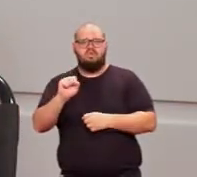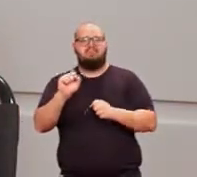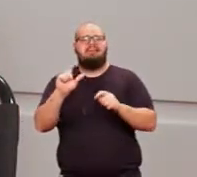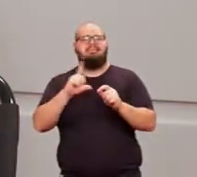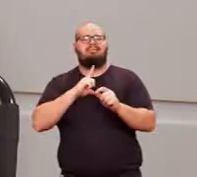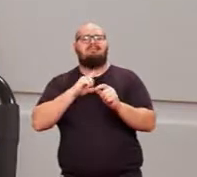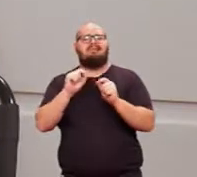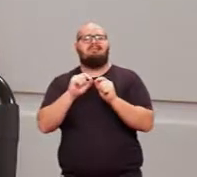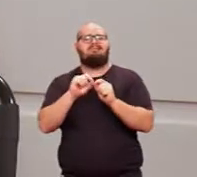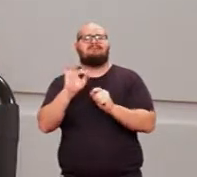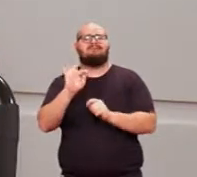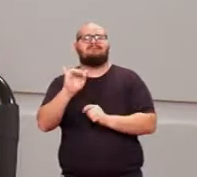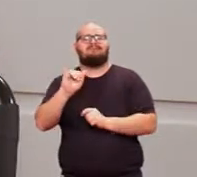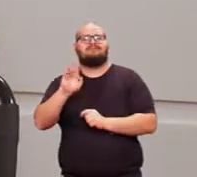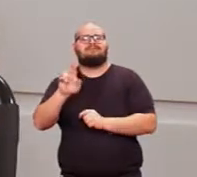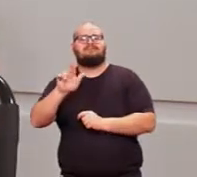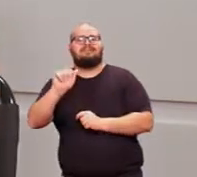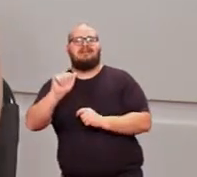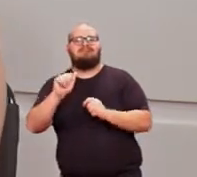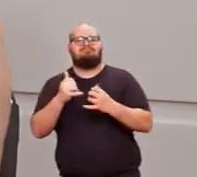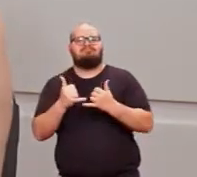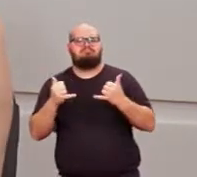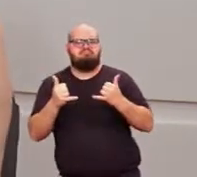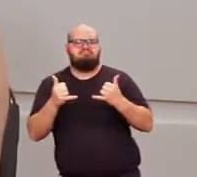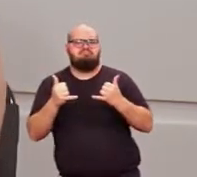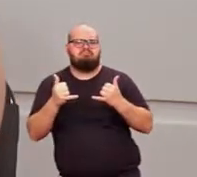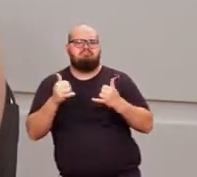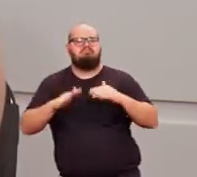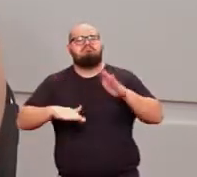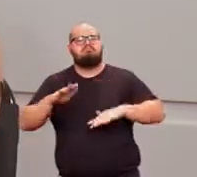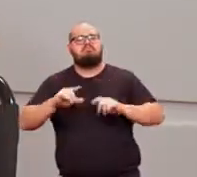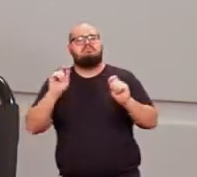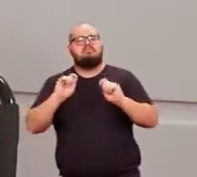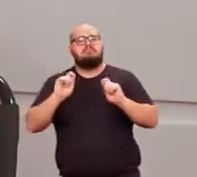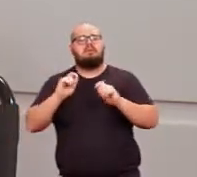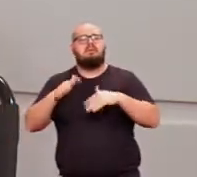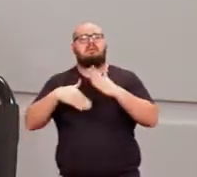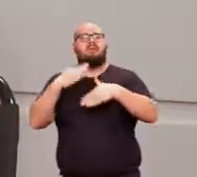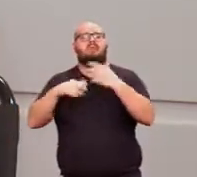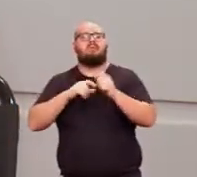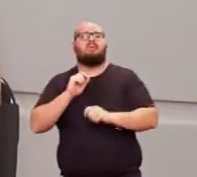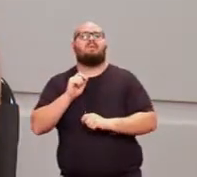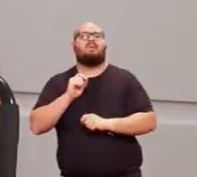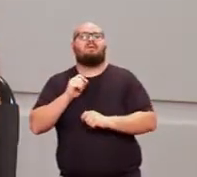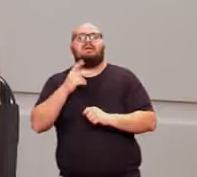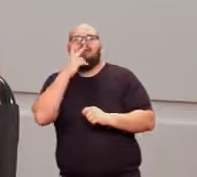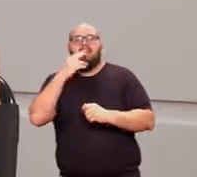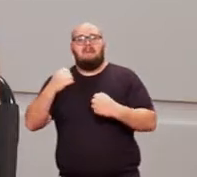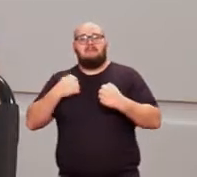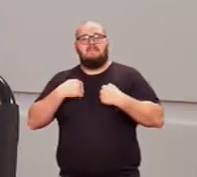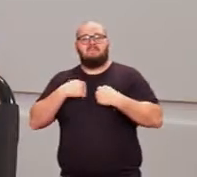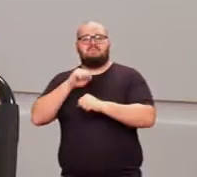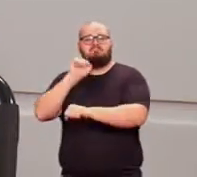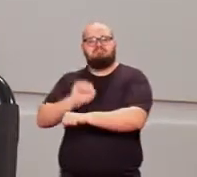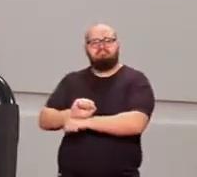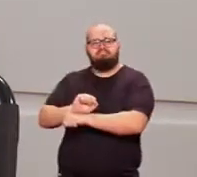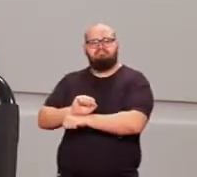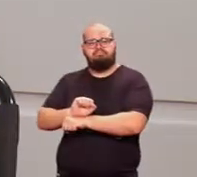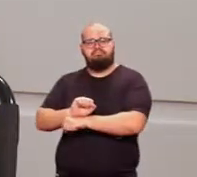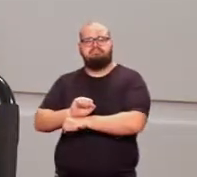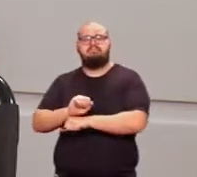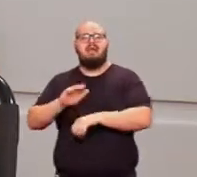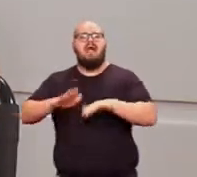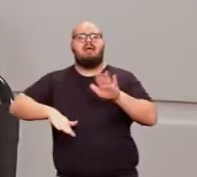de alguns feixes de fibras. Não toda a área muscular, mas alguns feixes de fibras, levando, por exemplo, à inativação desse